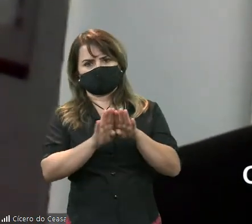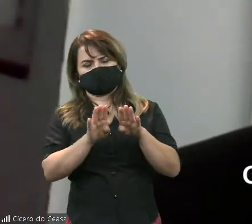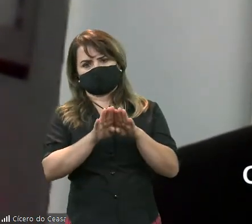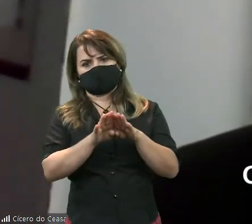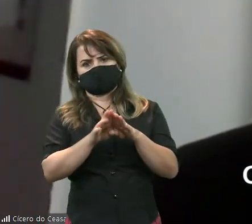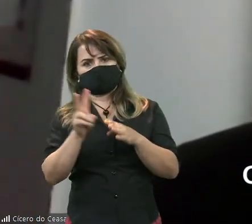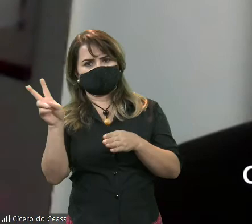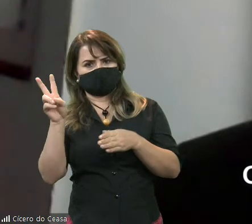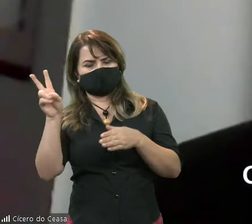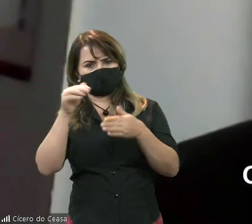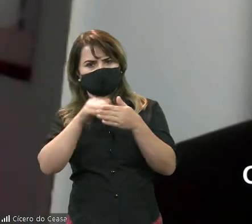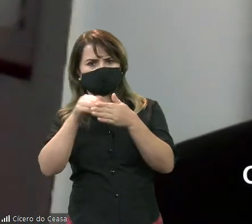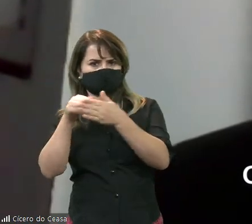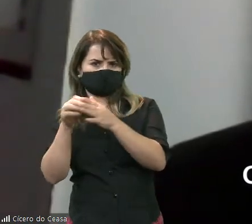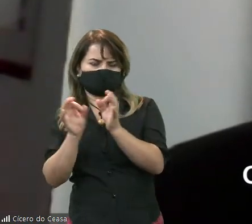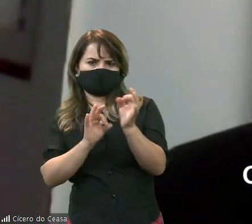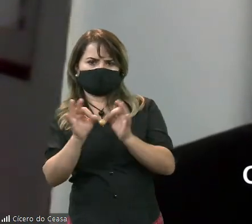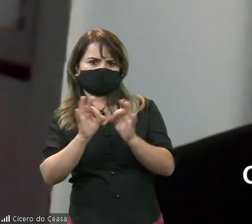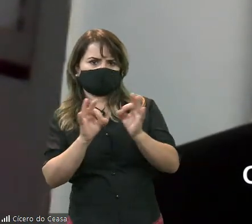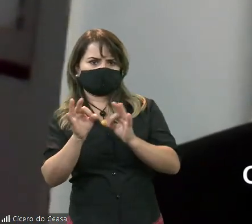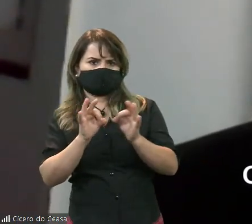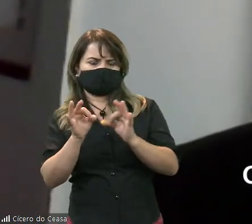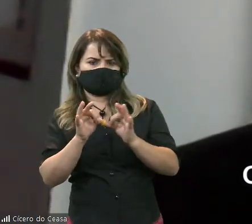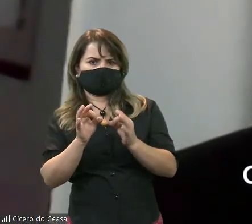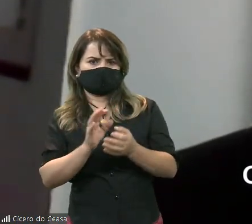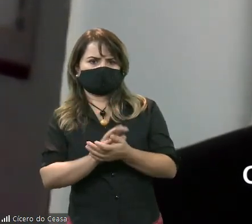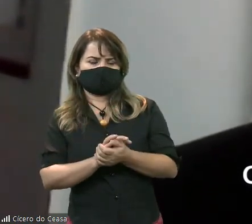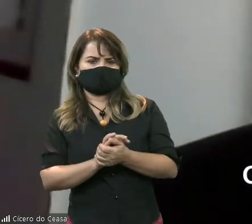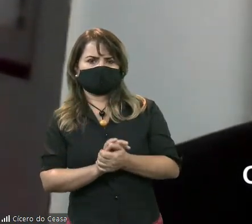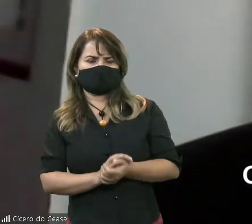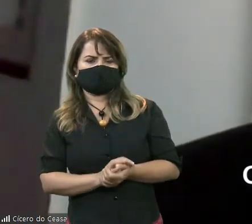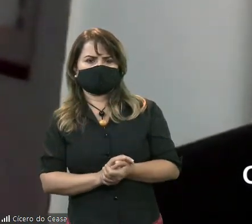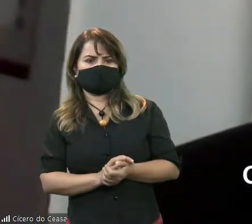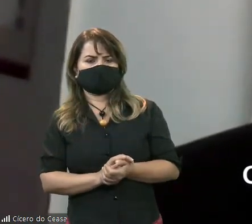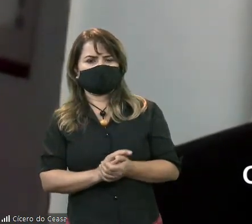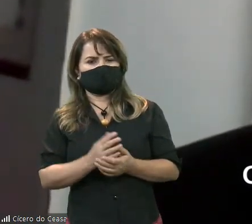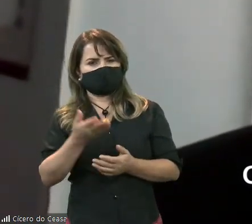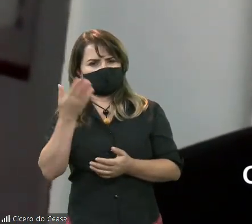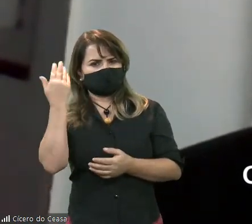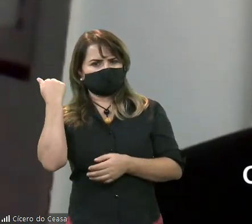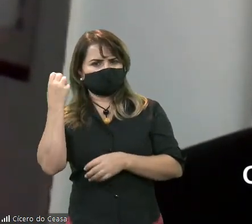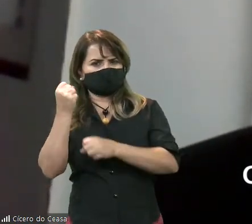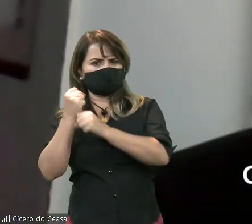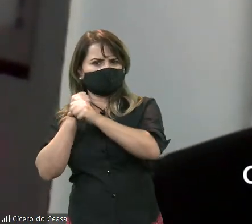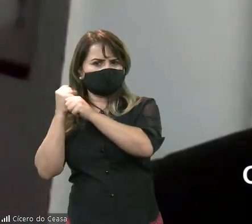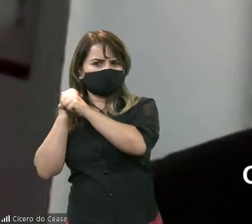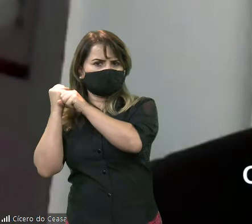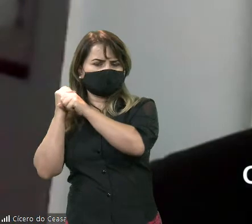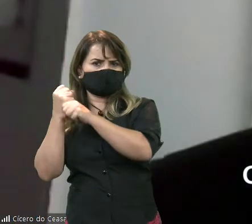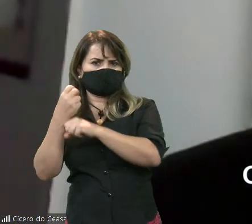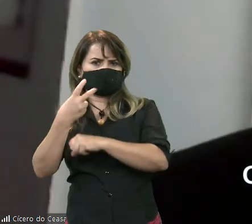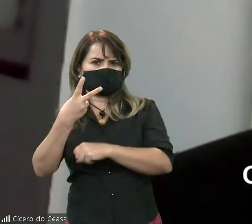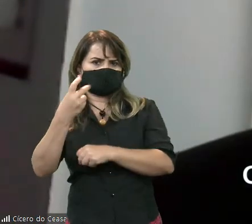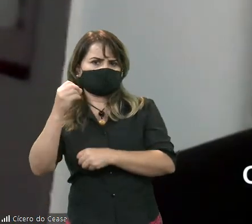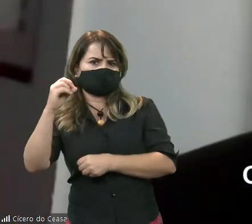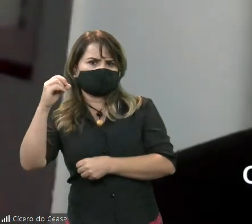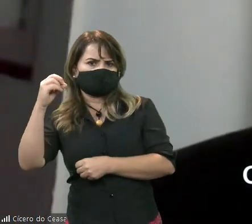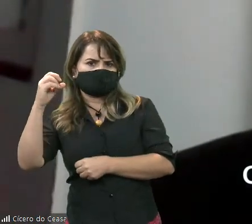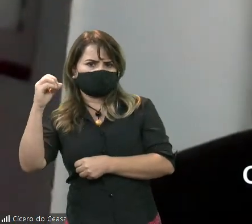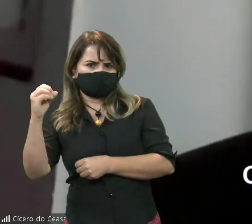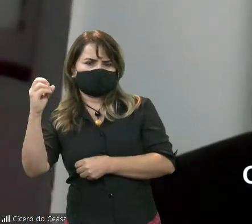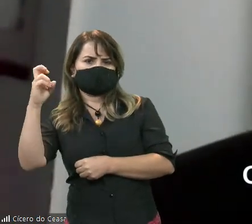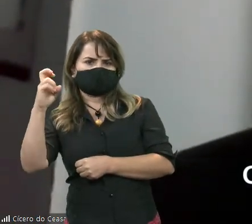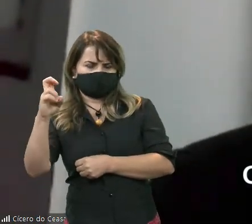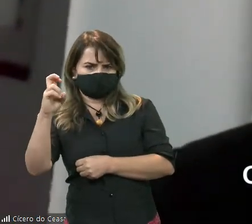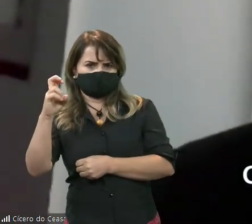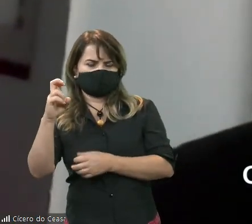projeto, eu, desde 2005, eu vejo falar na